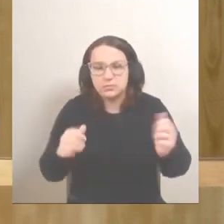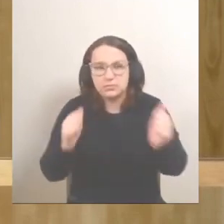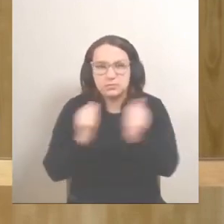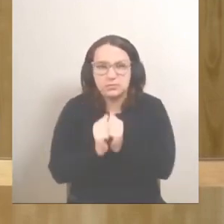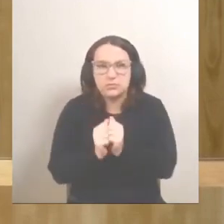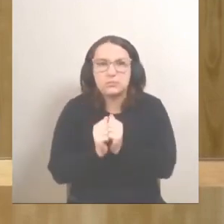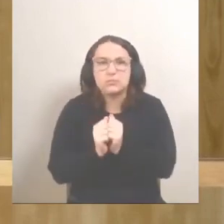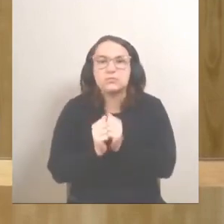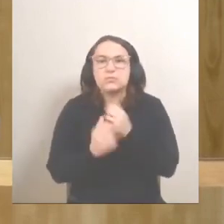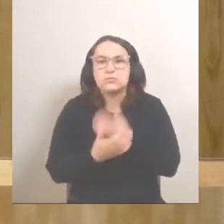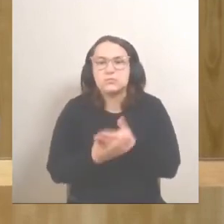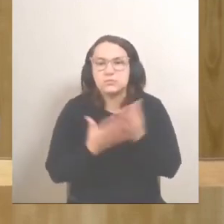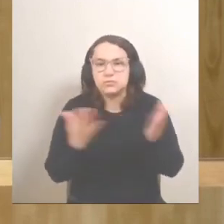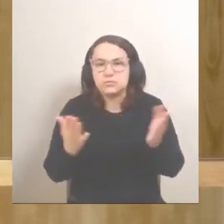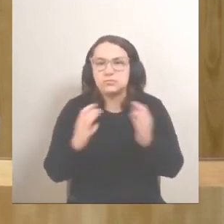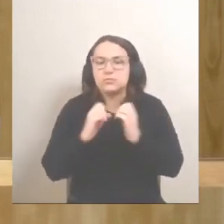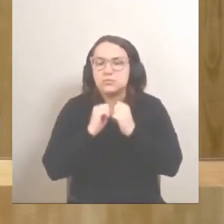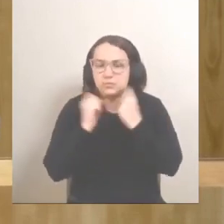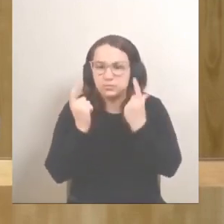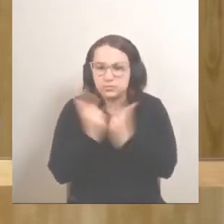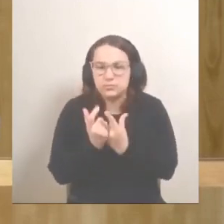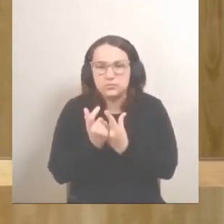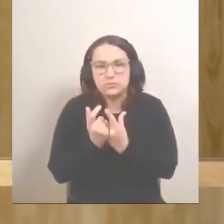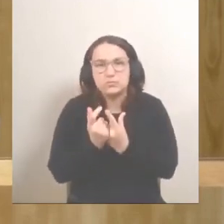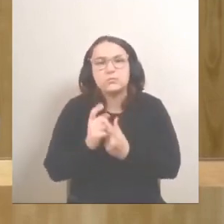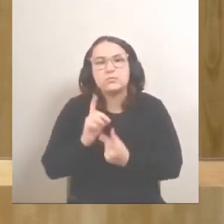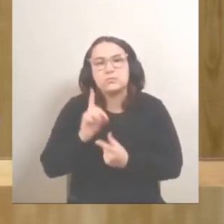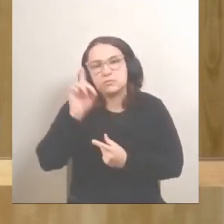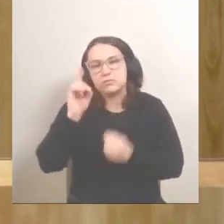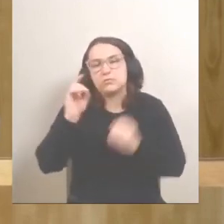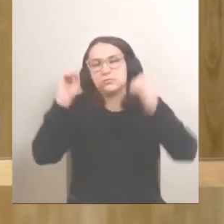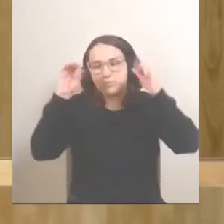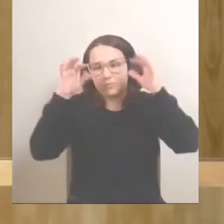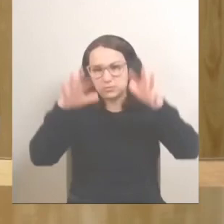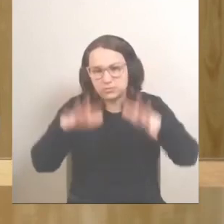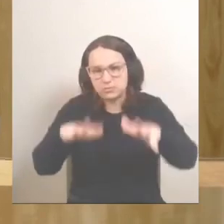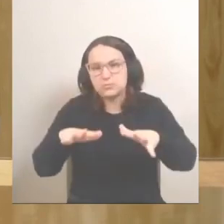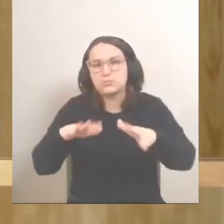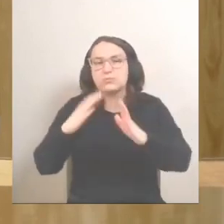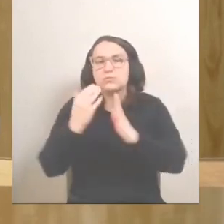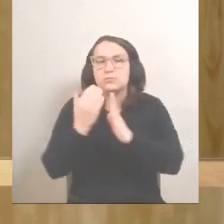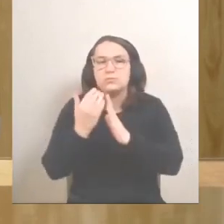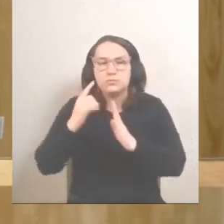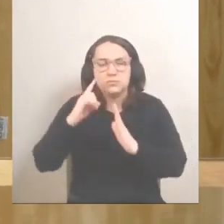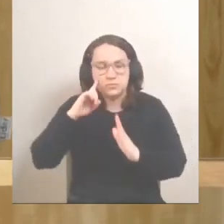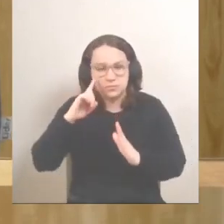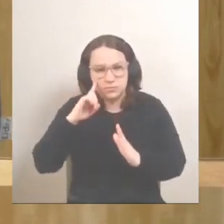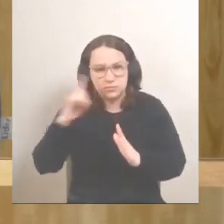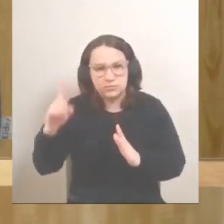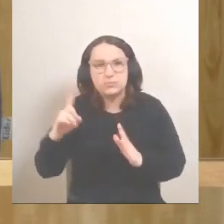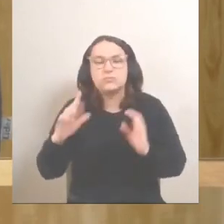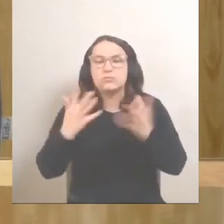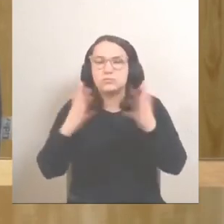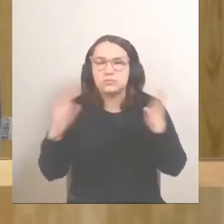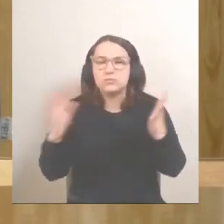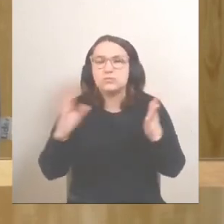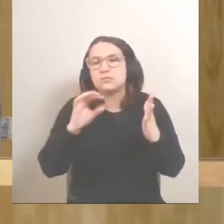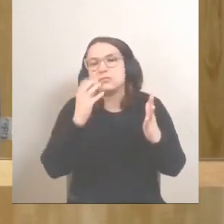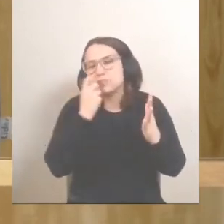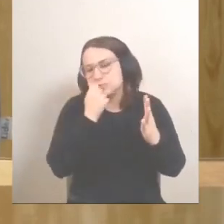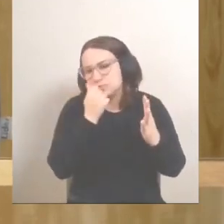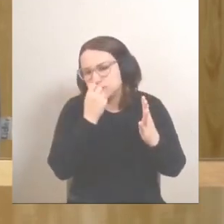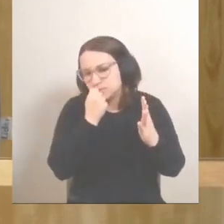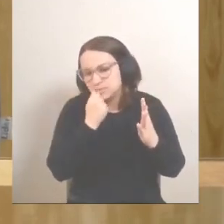Contem conosco aqui na Câmara Municipal e que Deus nos abençoe em mais esse dia. Parabéns, bairro do Limão,